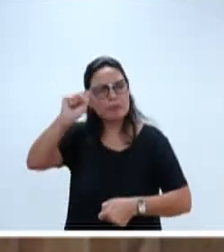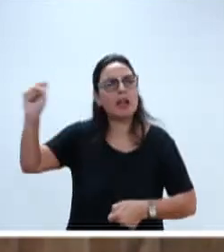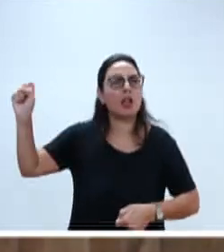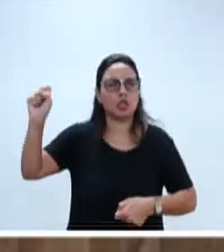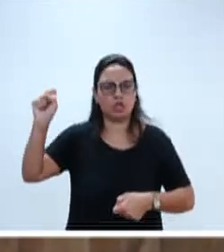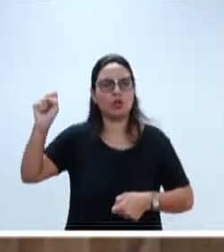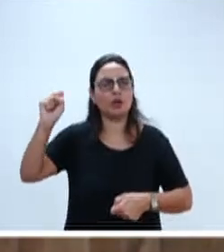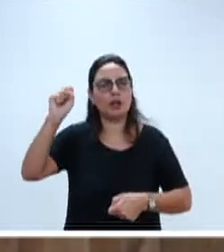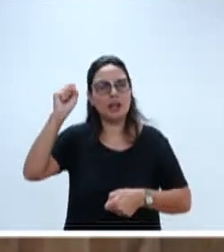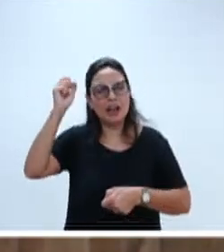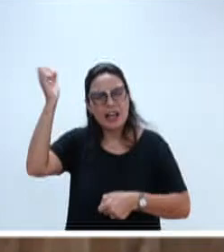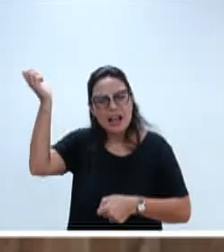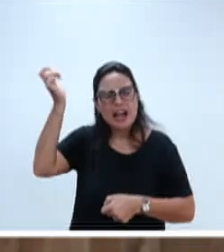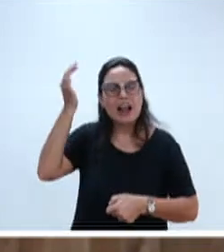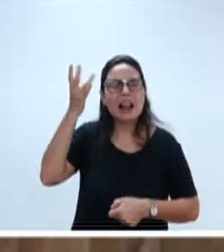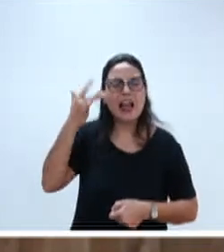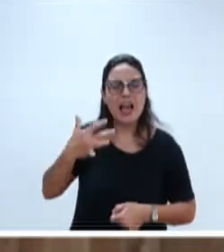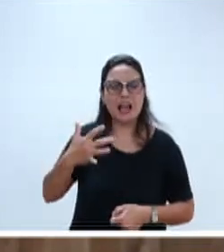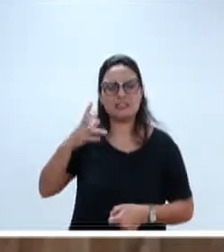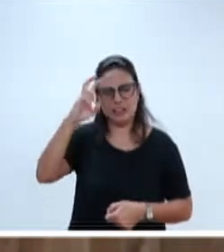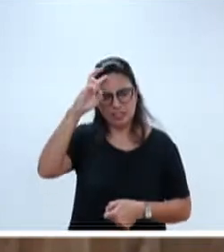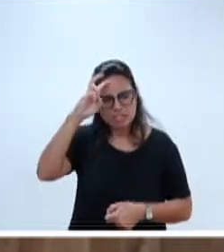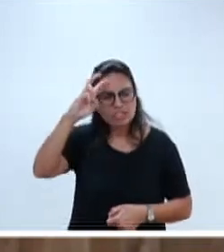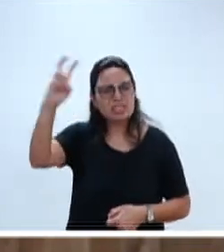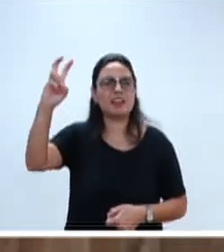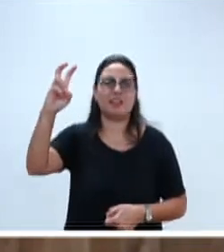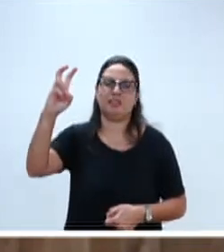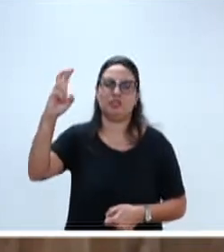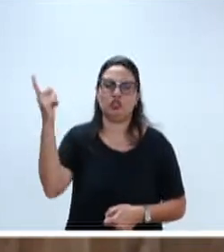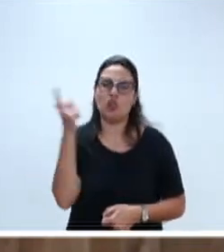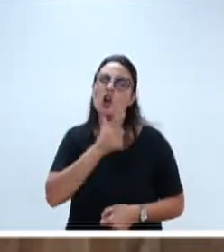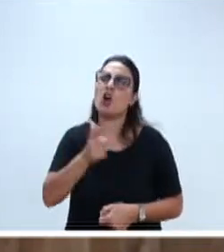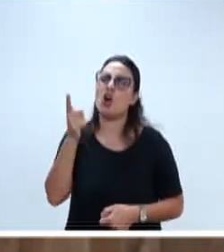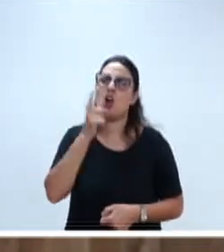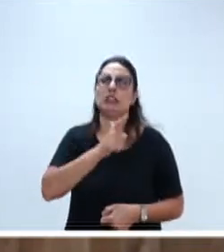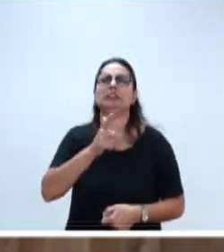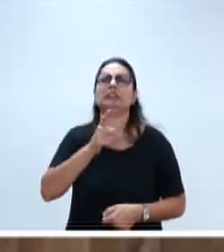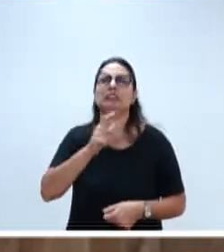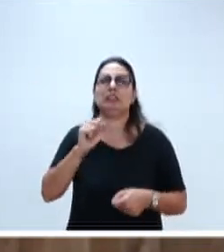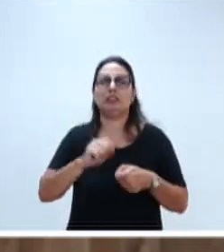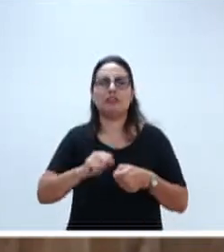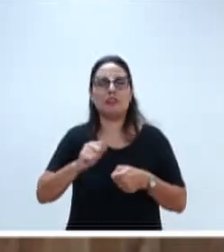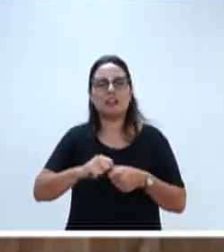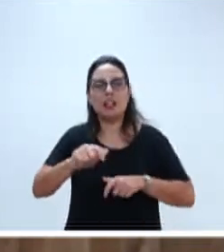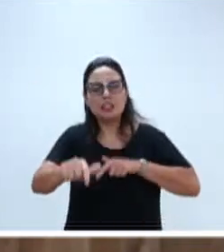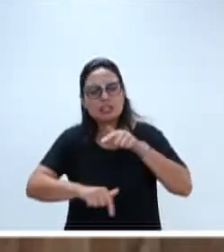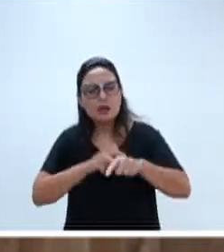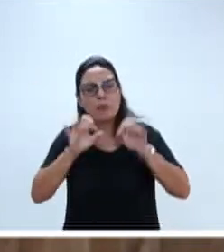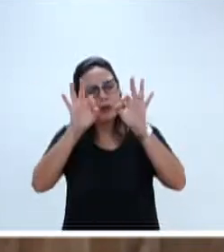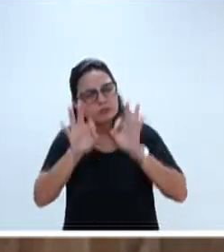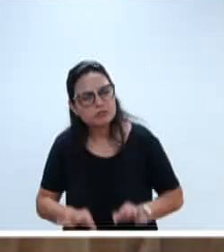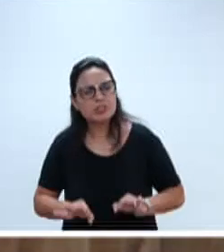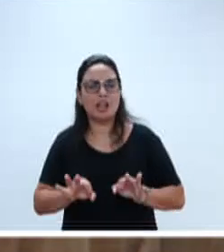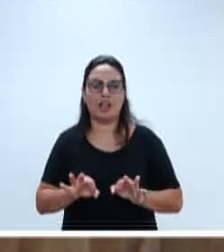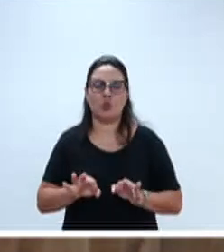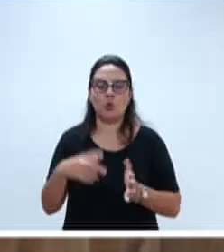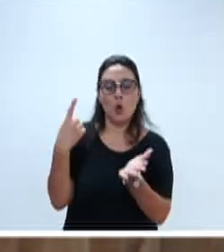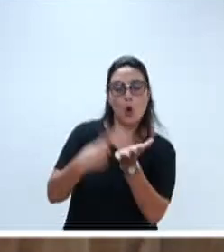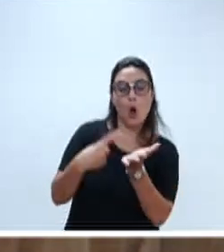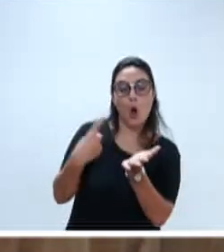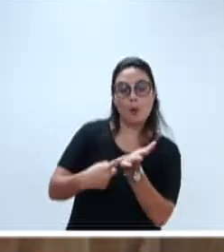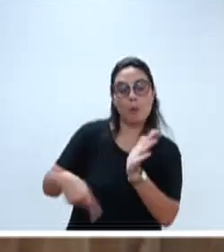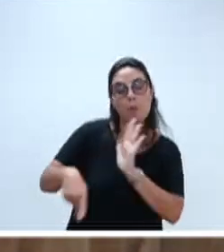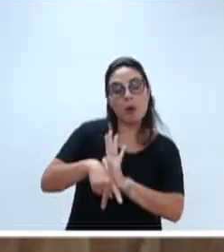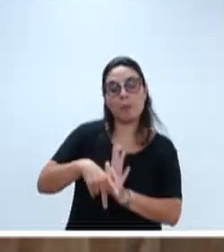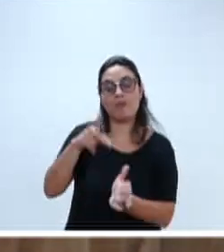sabedoria, inteligência, ser com toda a estrutura ao redor dele, que sejam pessoas realmente comprometidas com a